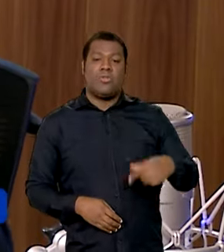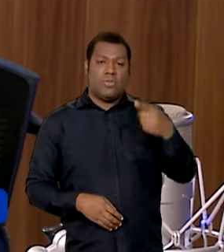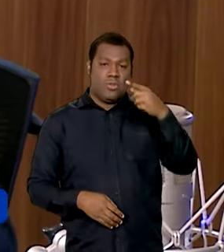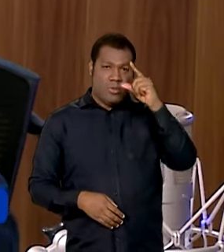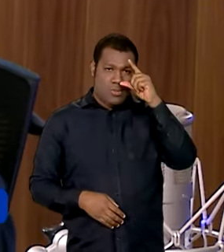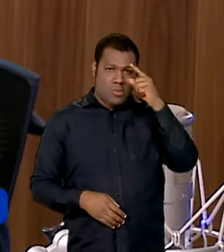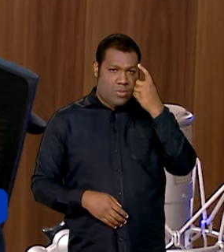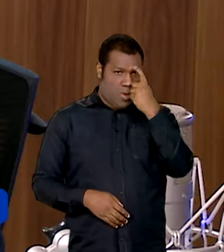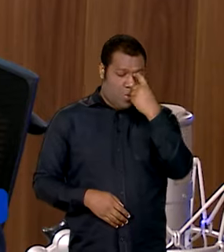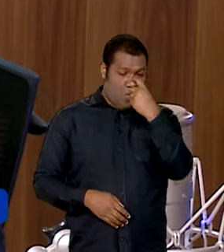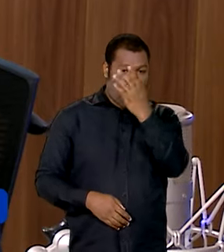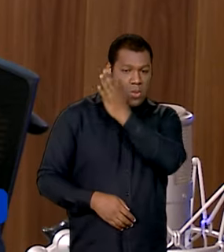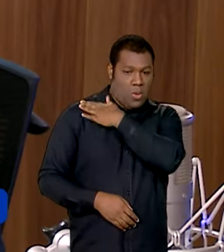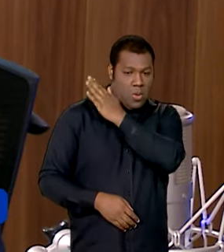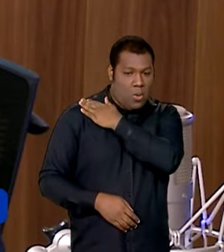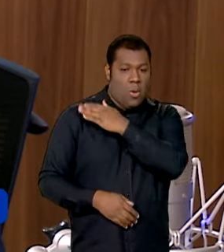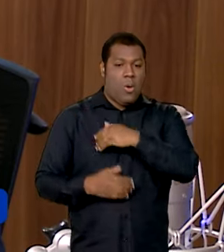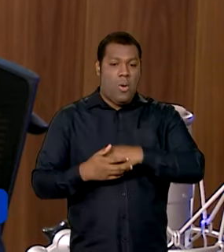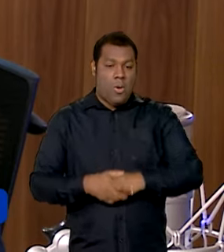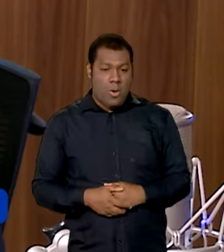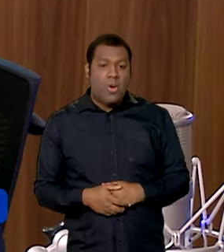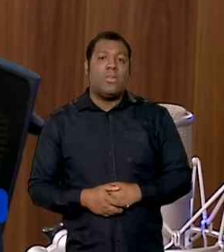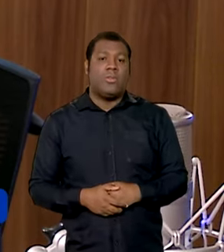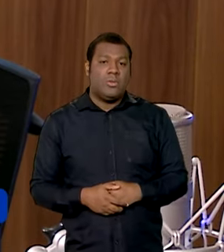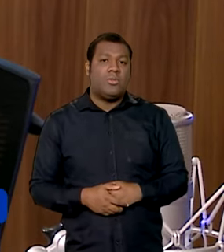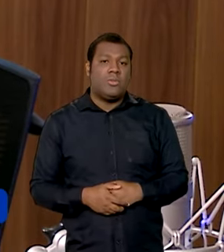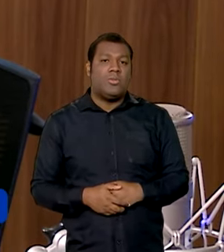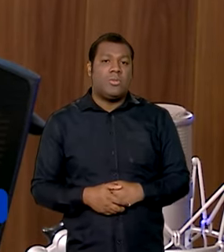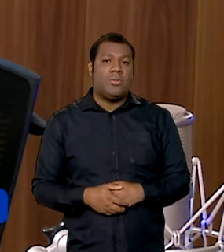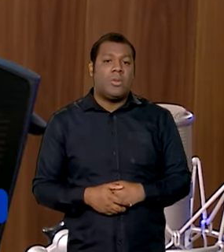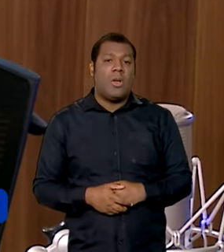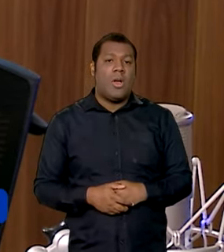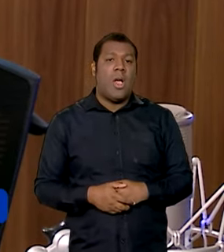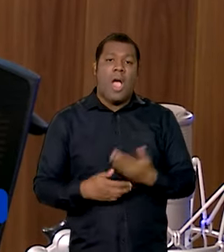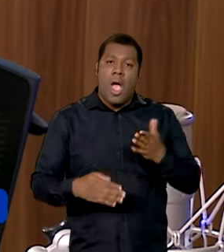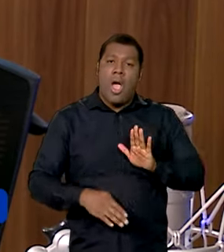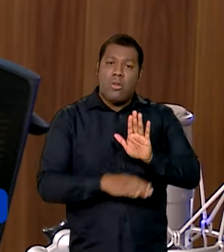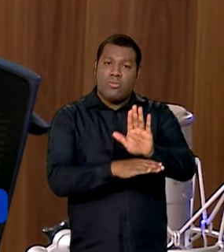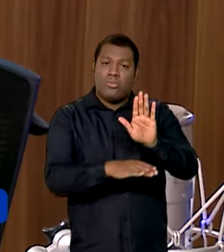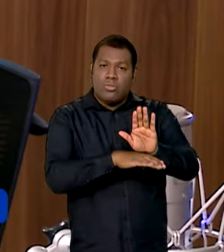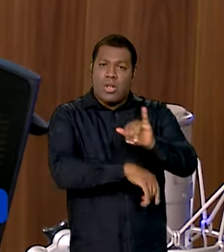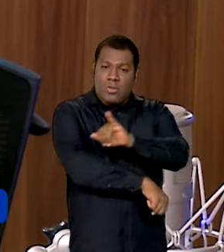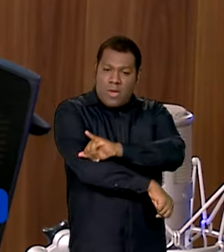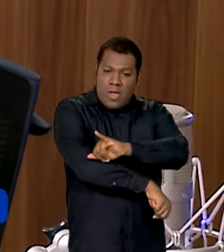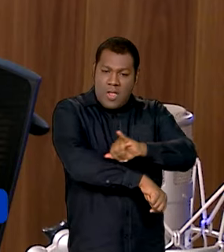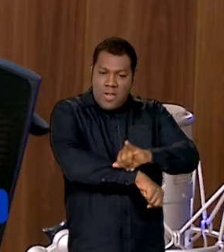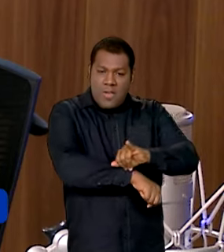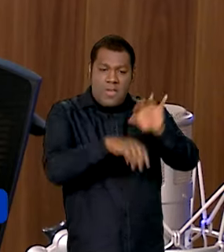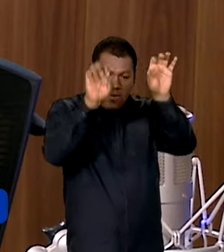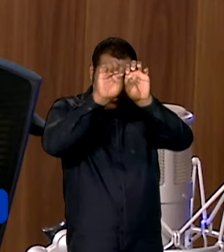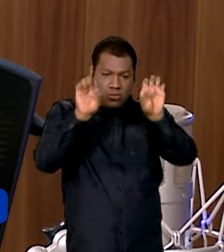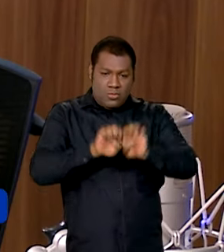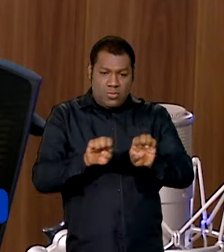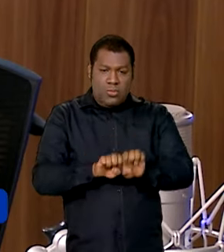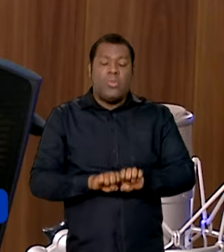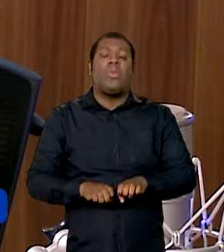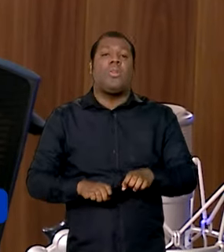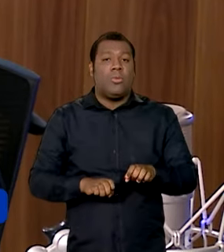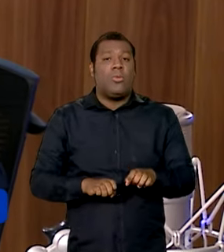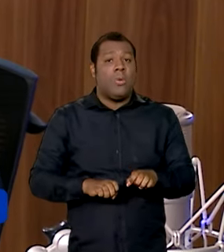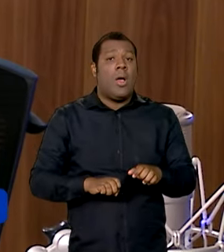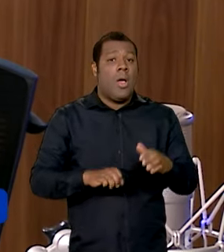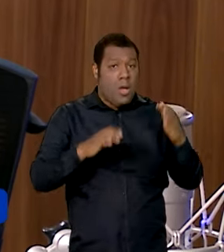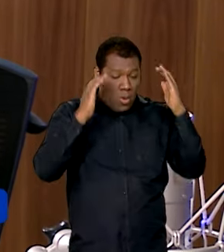ministros que T alguma correlação com infraestrutura né logicamente que tá no P tá nos planos de desenvolvimento Regional